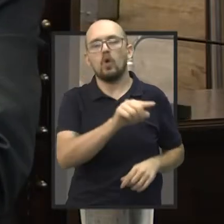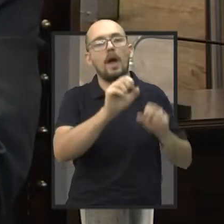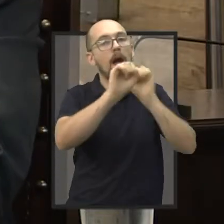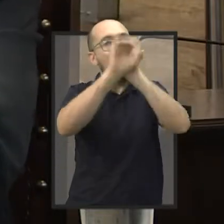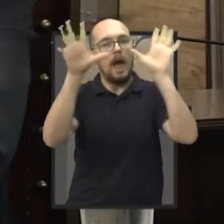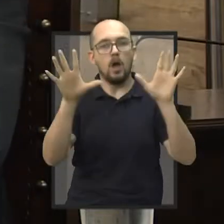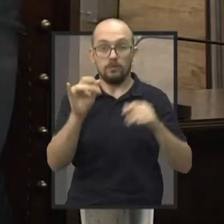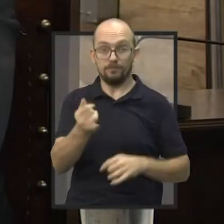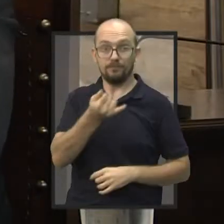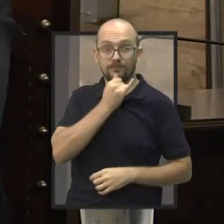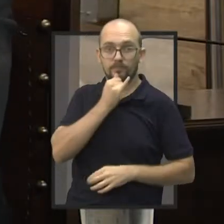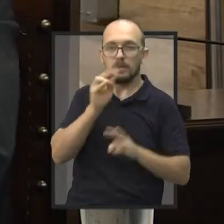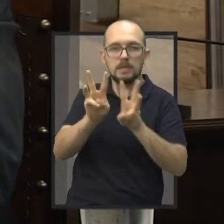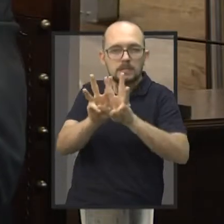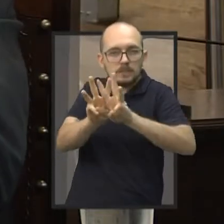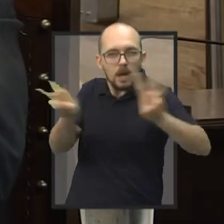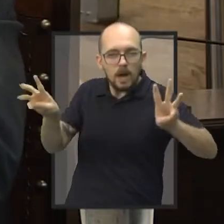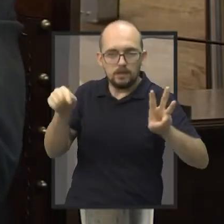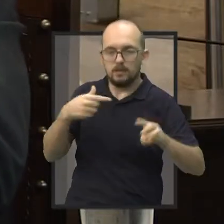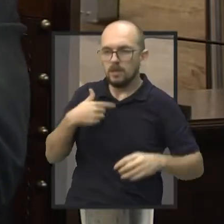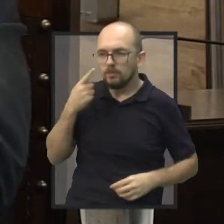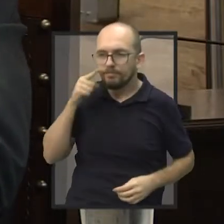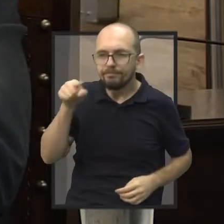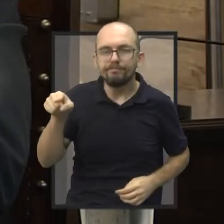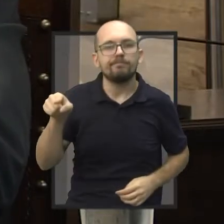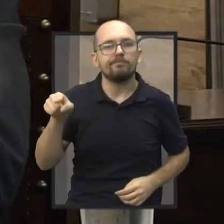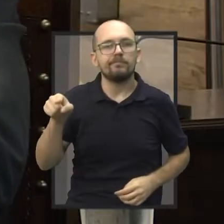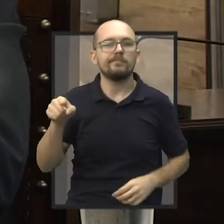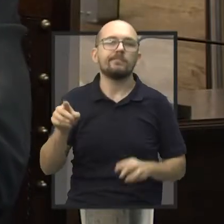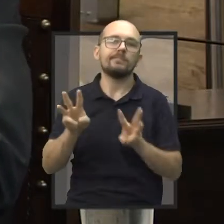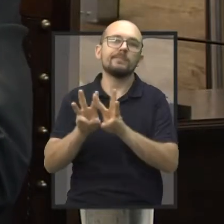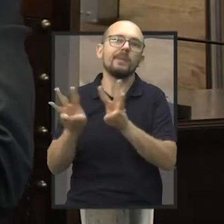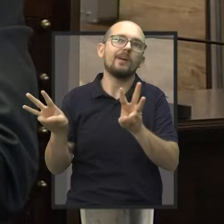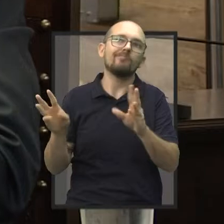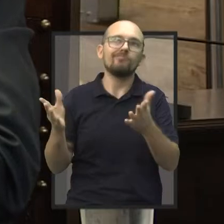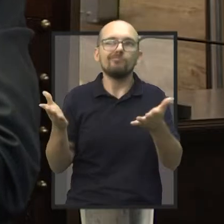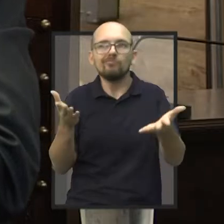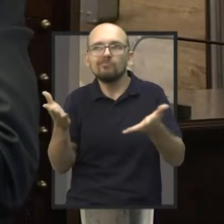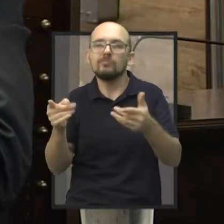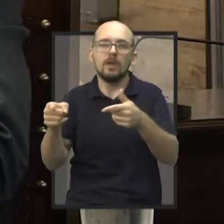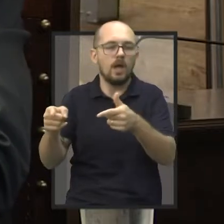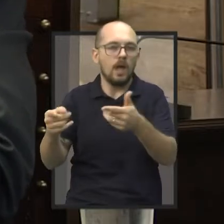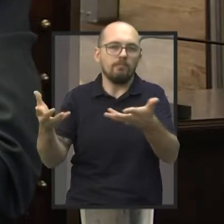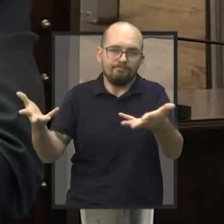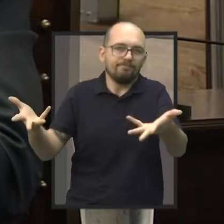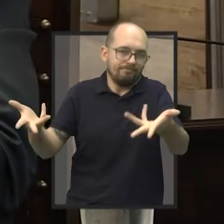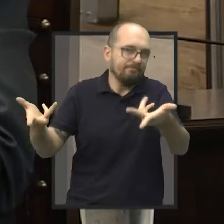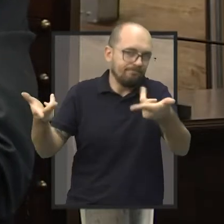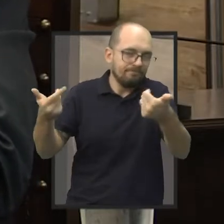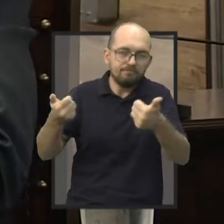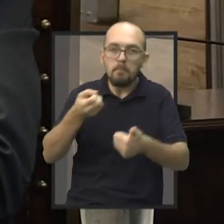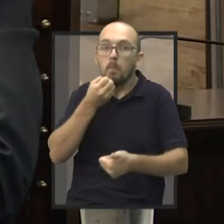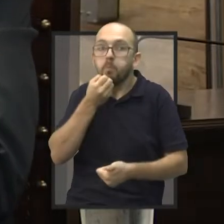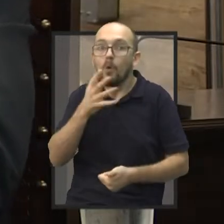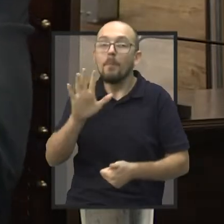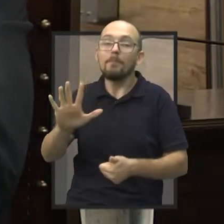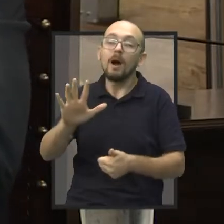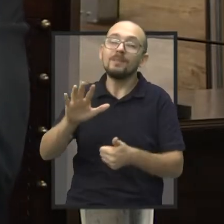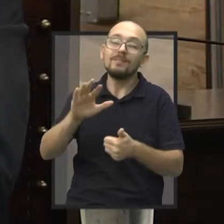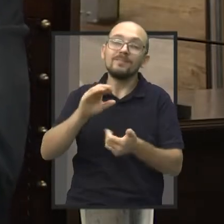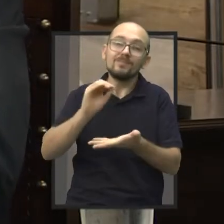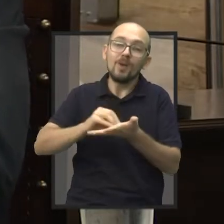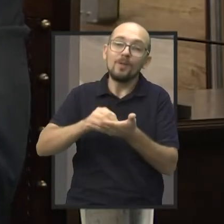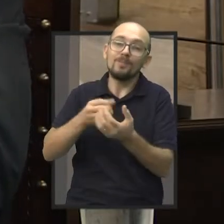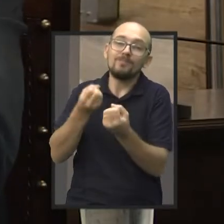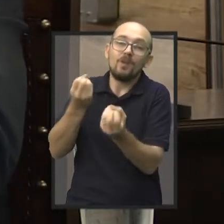portal Transparência, o que eu sempre menciono, o portal ele é uma ferramenta fantástica, fundamental, mas ele precisa ser